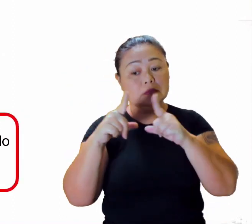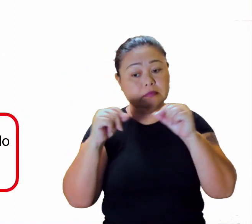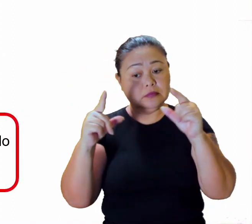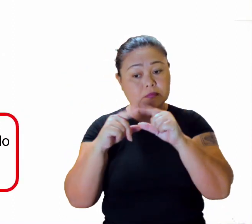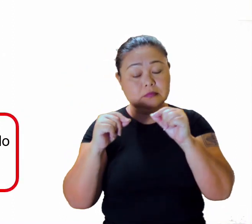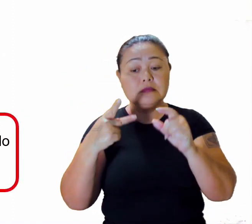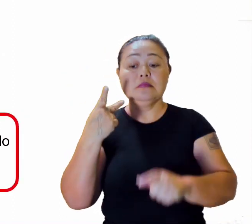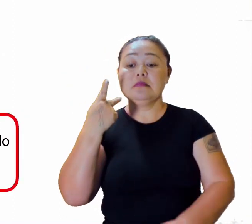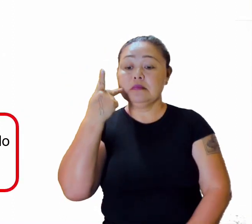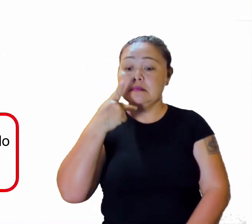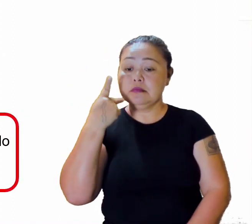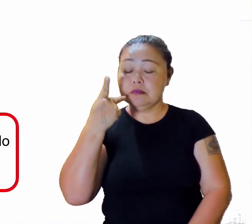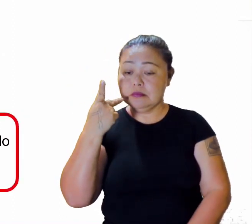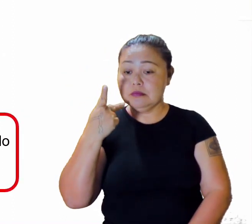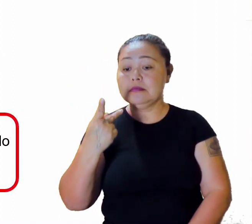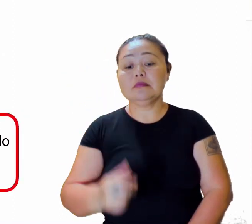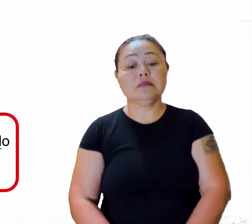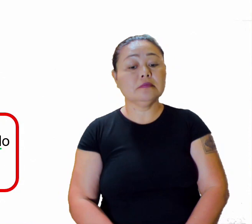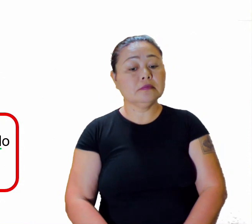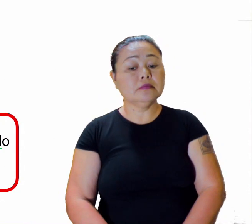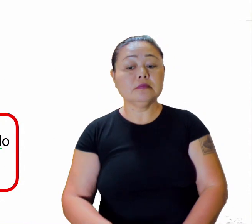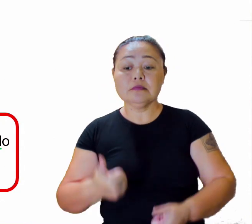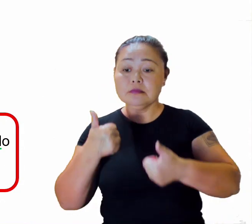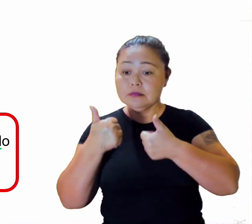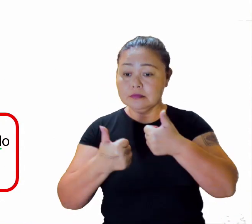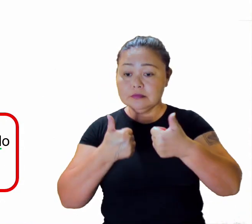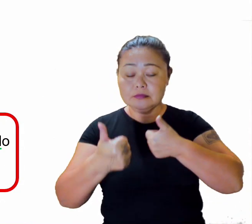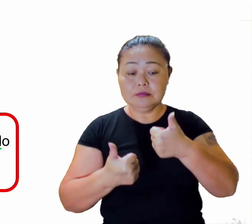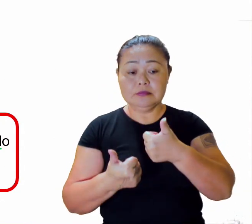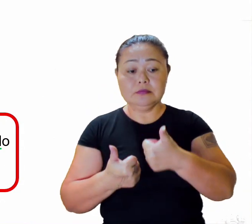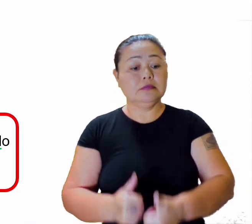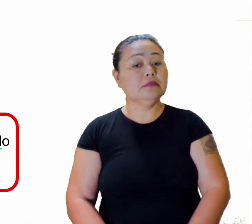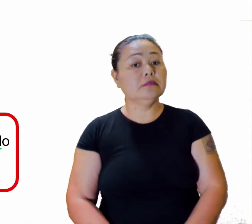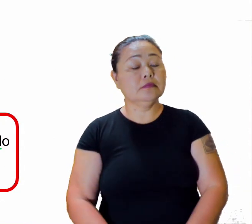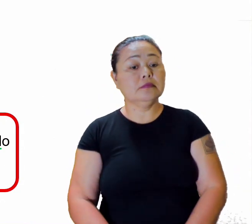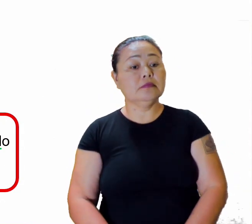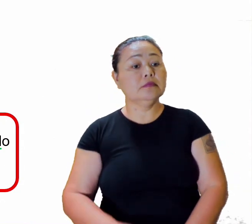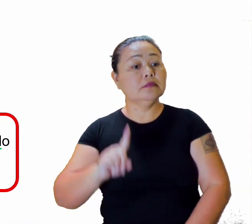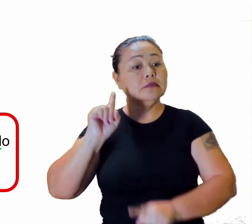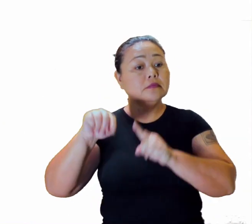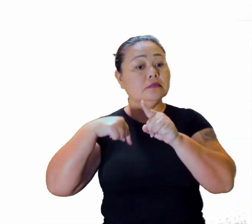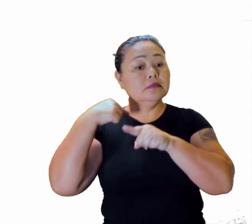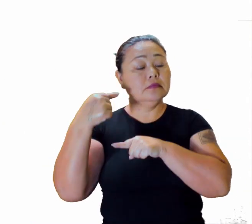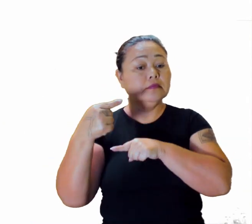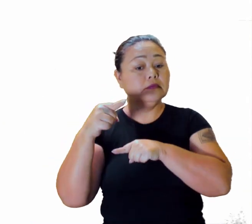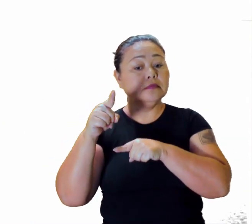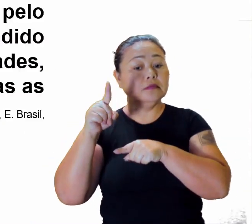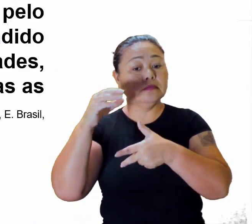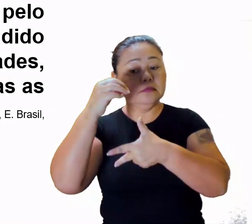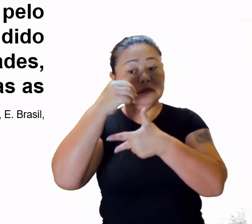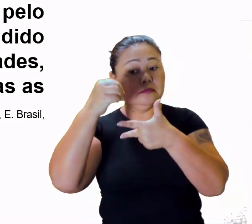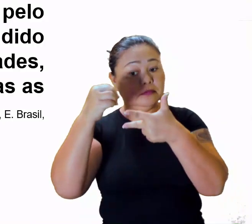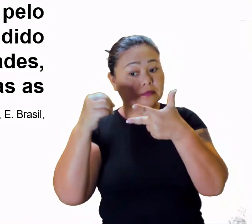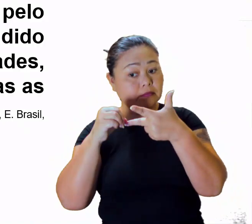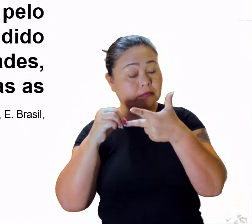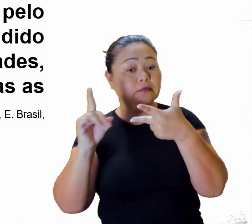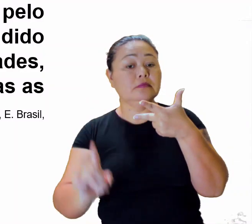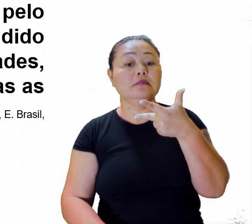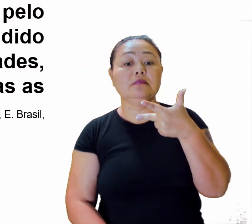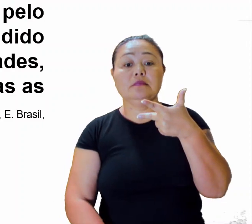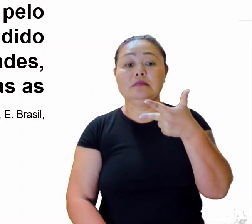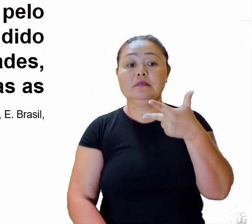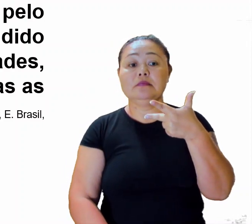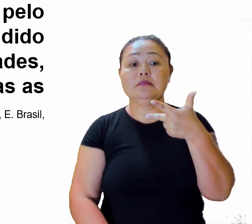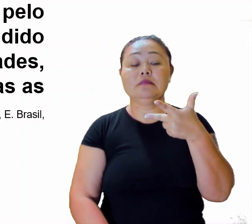poder político. Isso aí, ó. Beleza? Muito bem. Beleza. Vamos para a questão Enem, né? Enem.